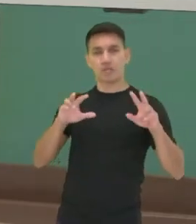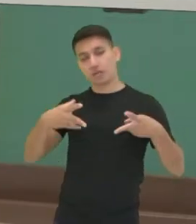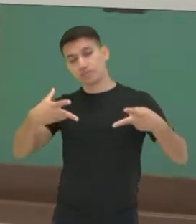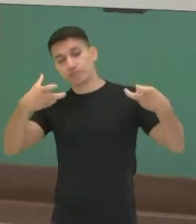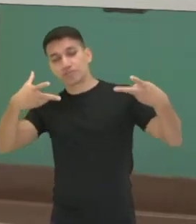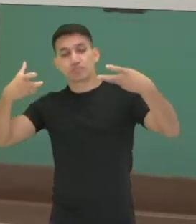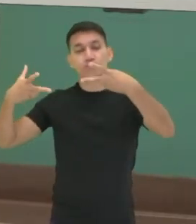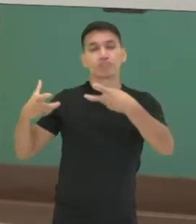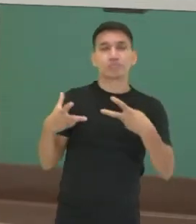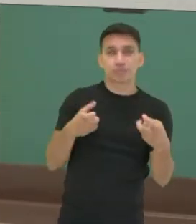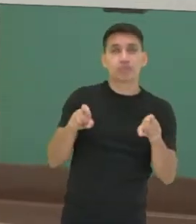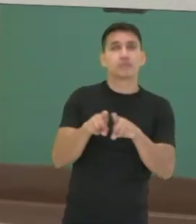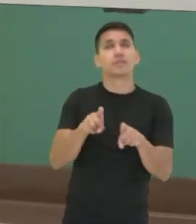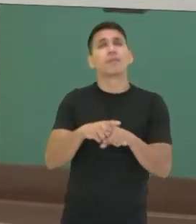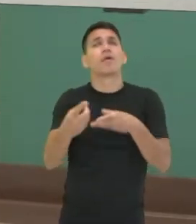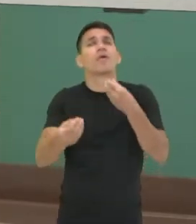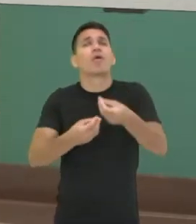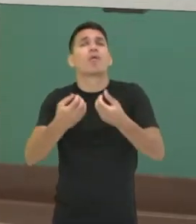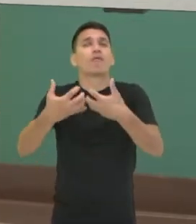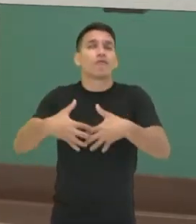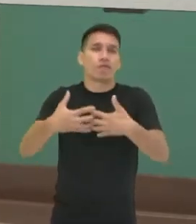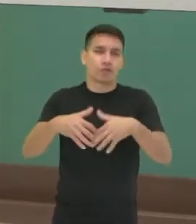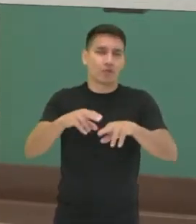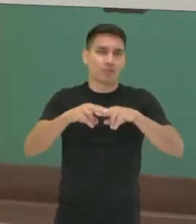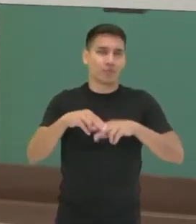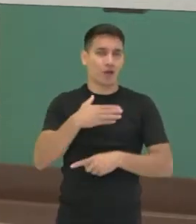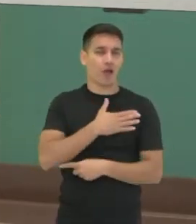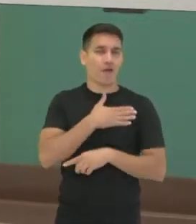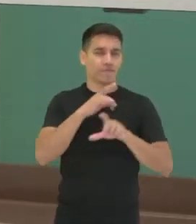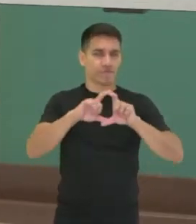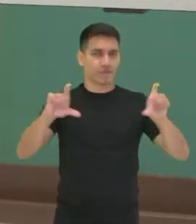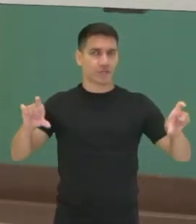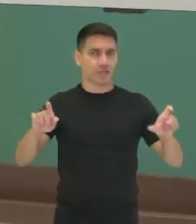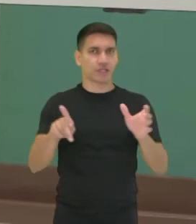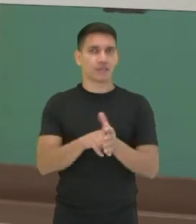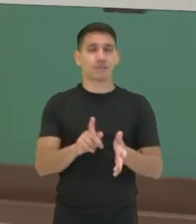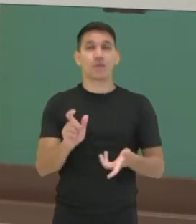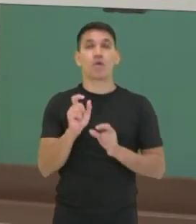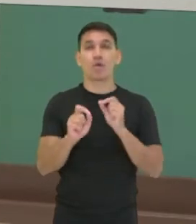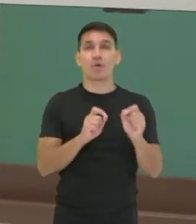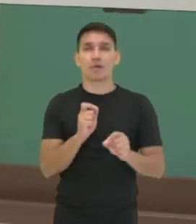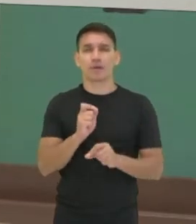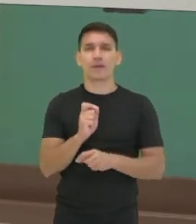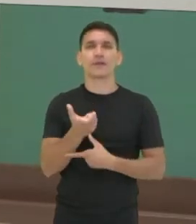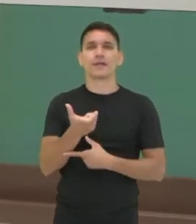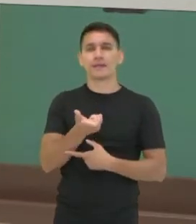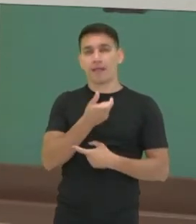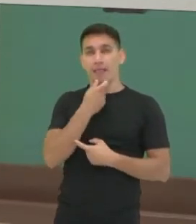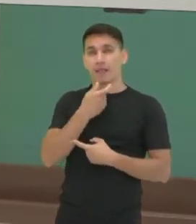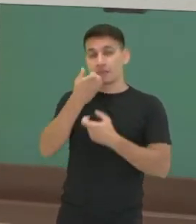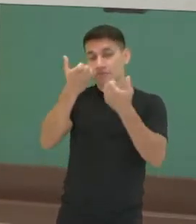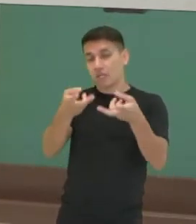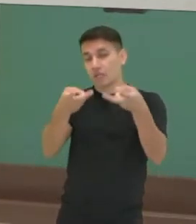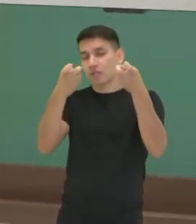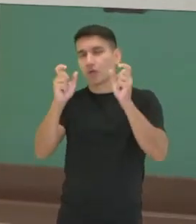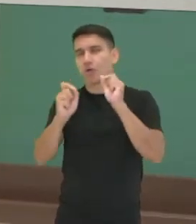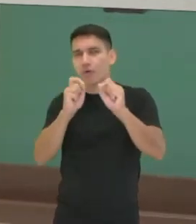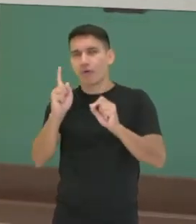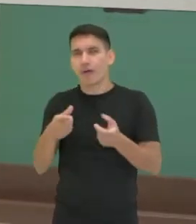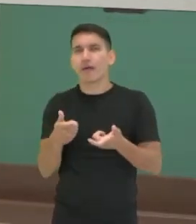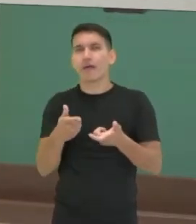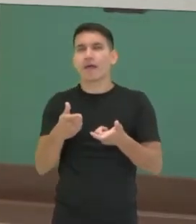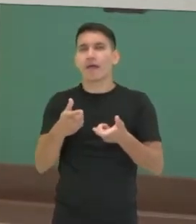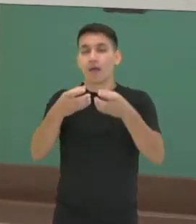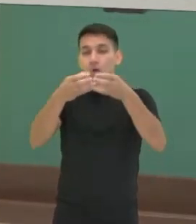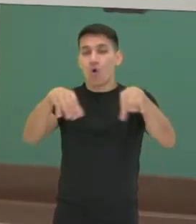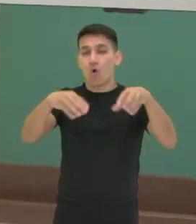crenças, da sua visão de mundo. Por isso que eu gosto da frase do Isaac Newton: no ombro de gigantes enxergamos mais longe. Por isso é tão